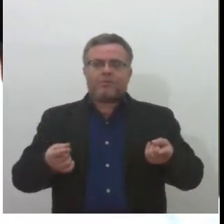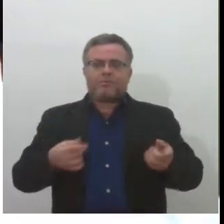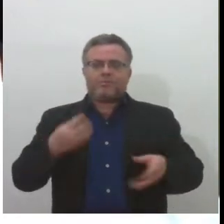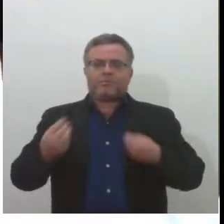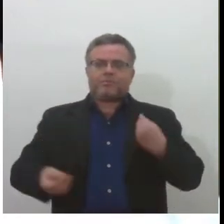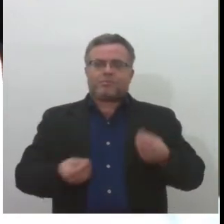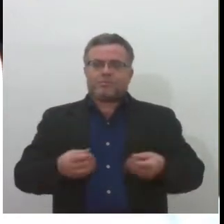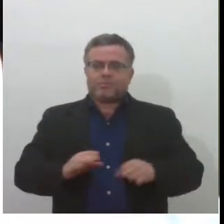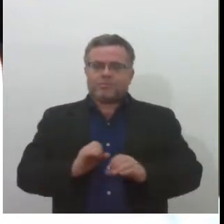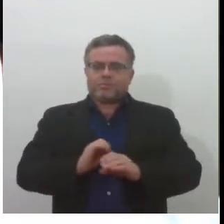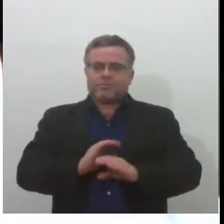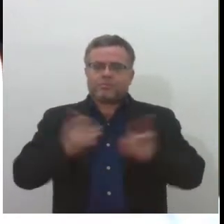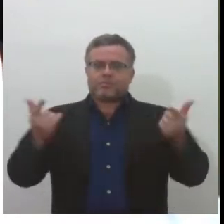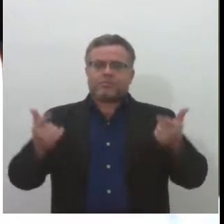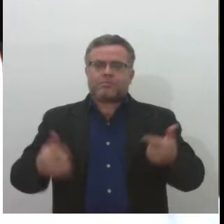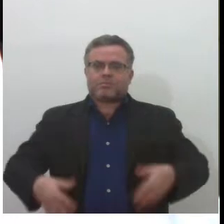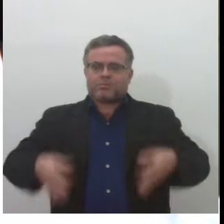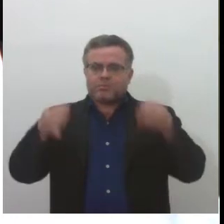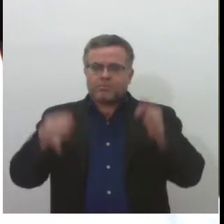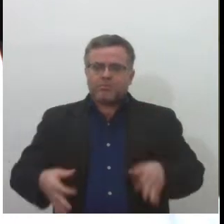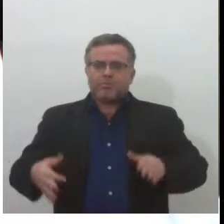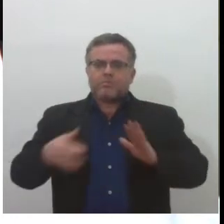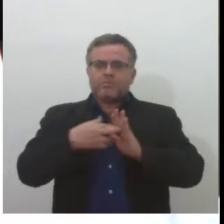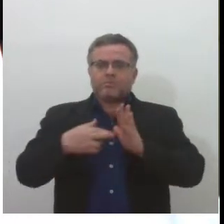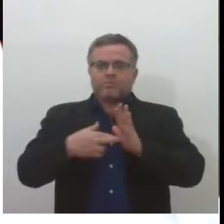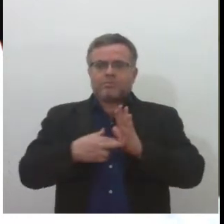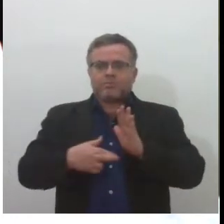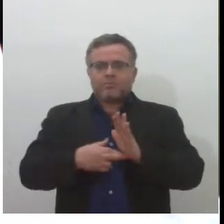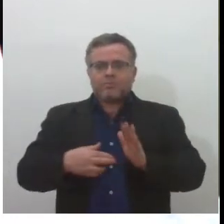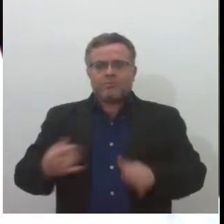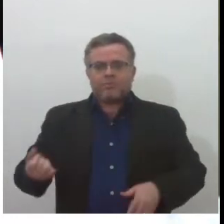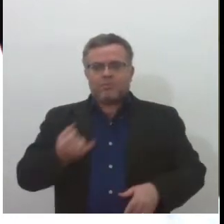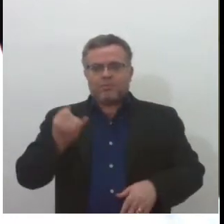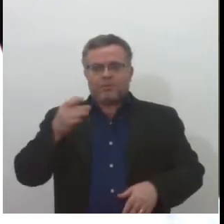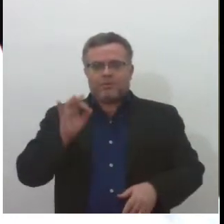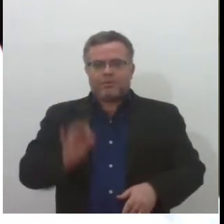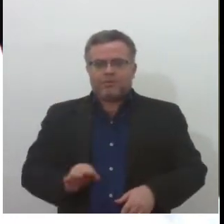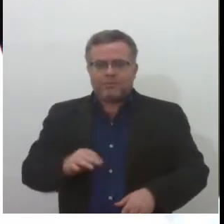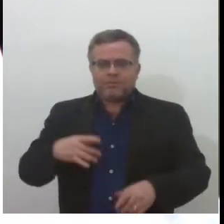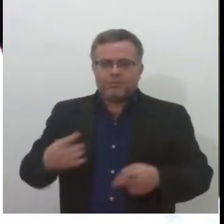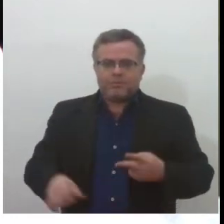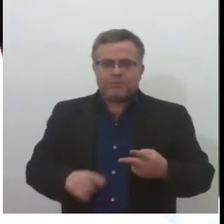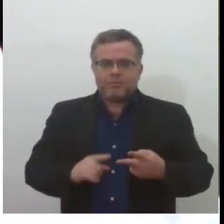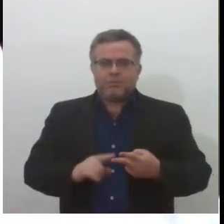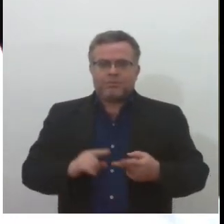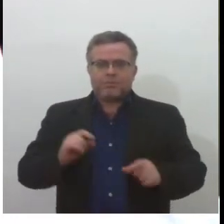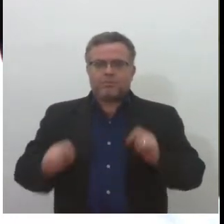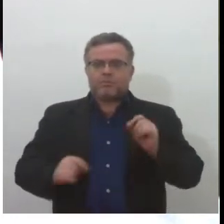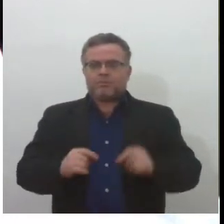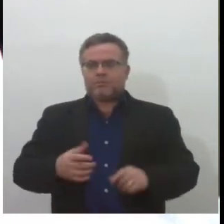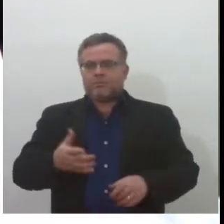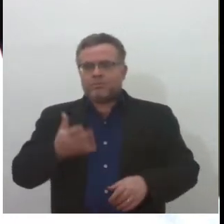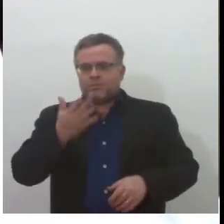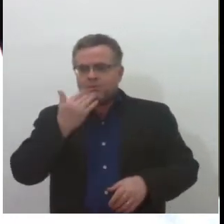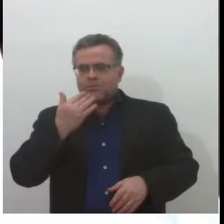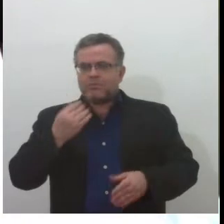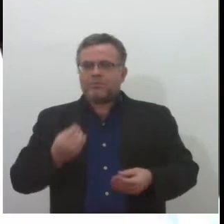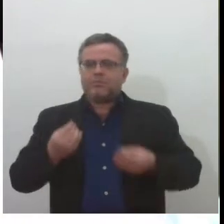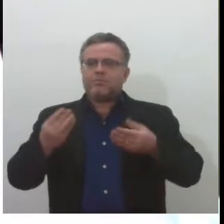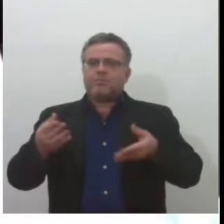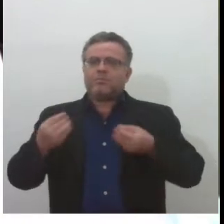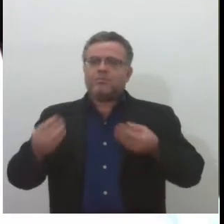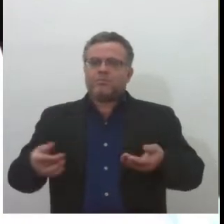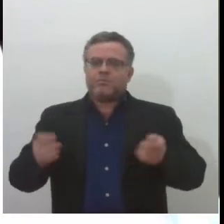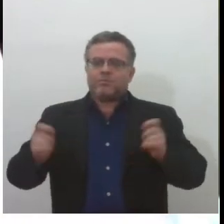Isso é uma regra muito importante os alimentos que ela ingere também vão refletir E